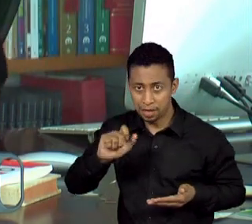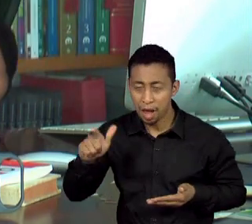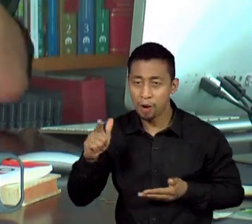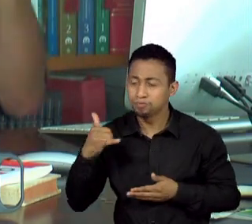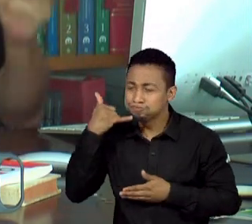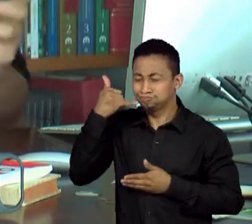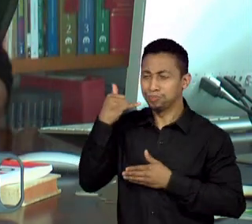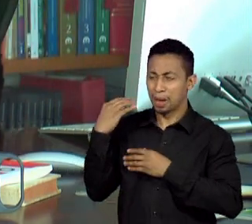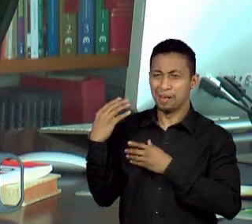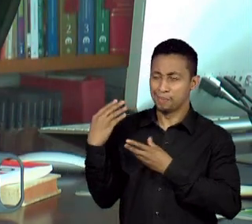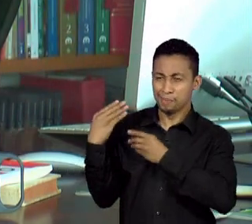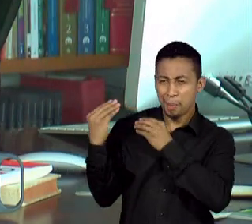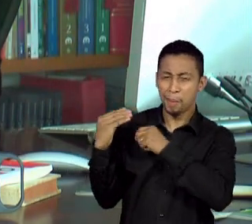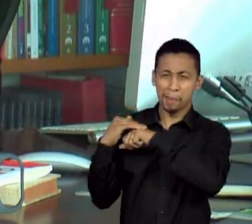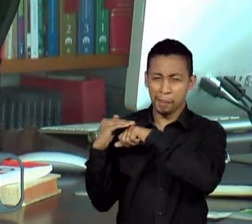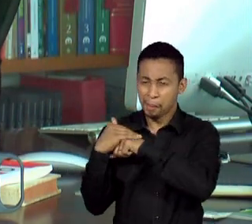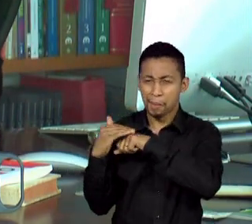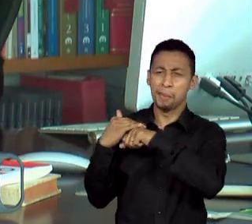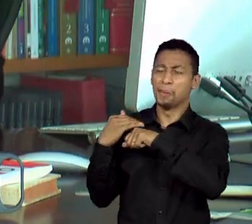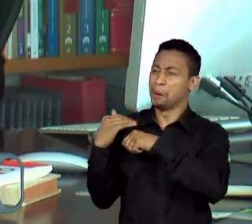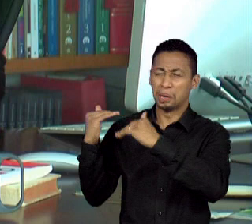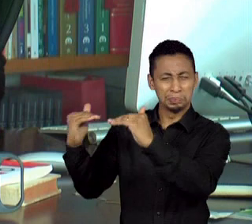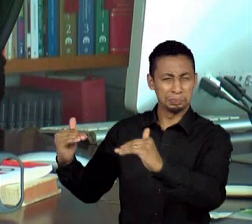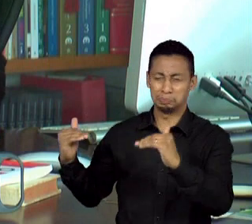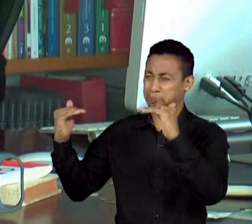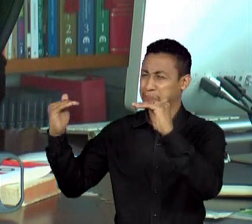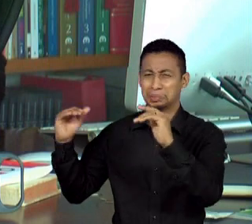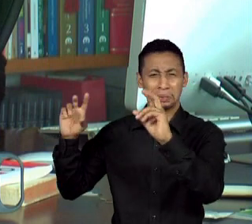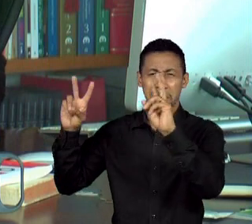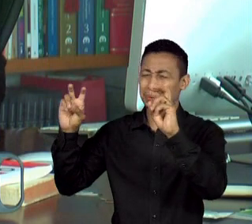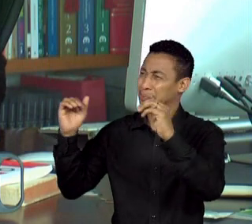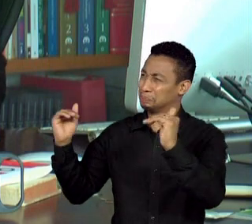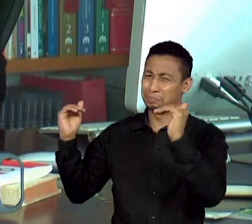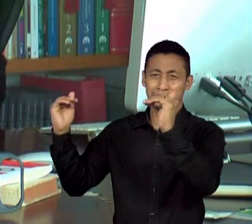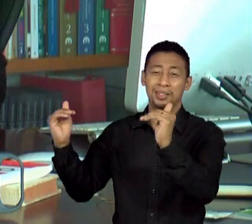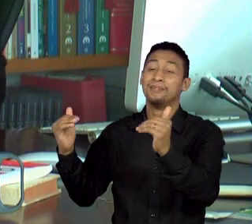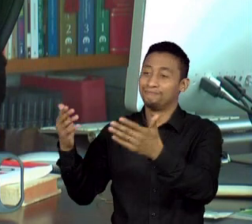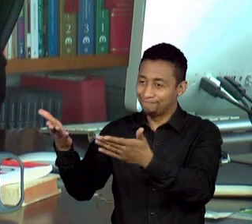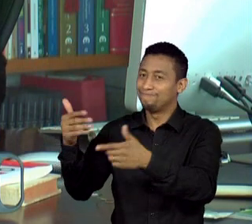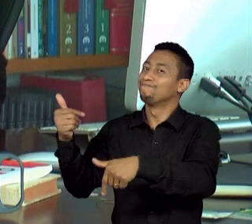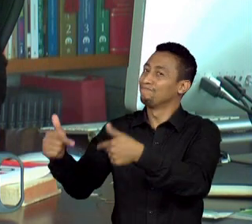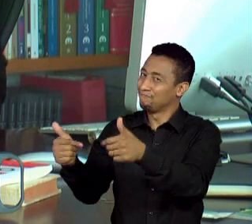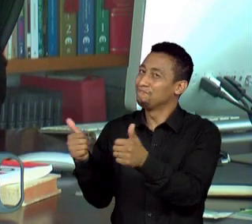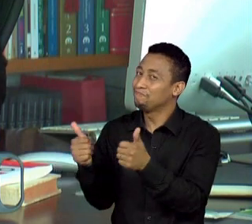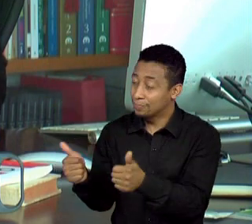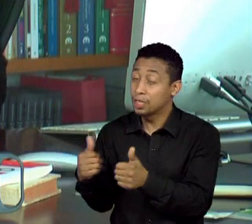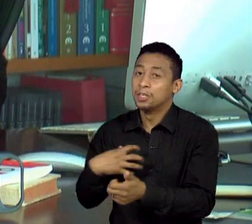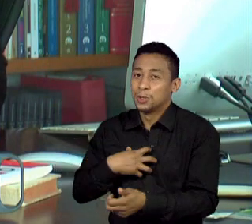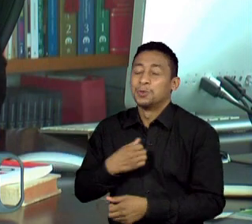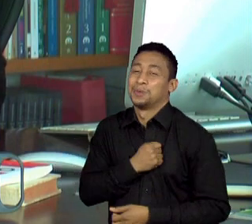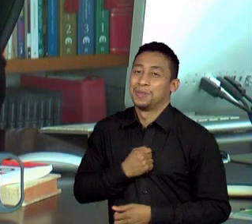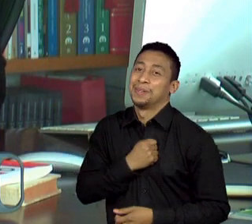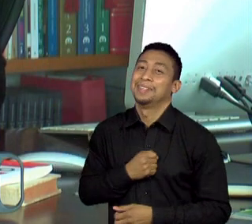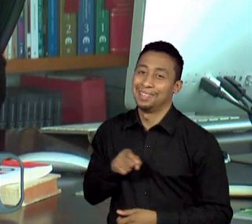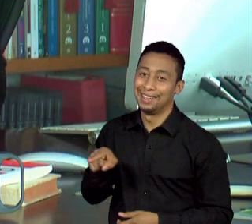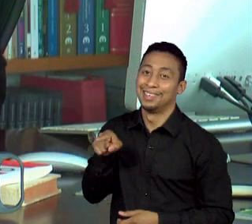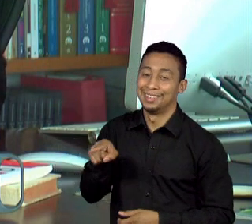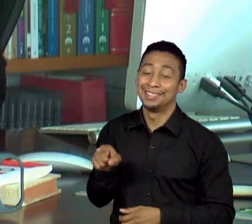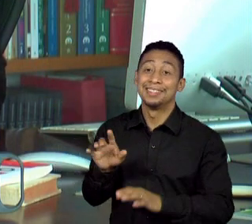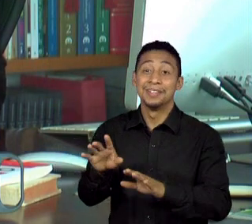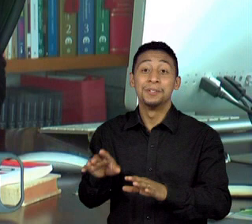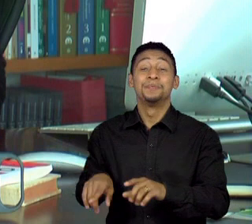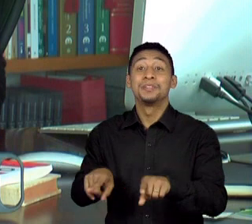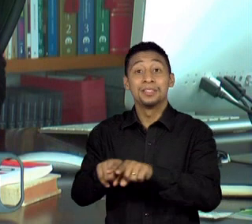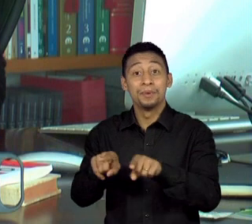dos trabalhadores e tal. Era uma grande figura e faz muita falta. E, aliás, quem faz muita falta também, voltando à questão da terceira via,